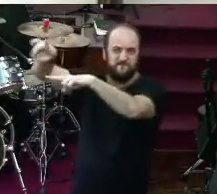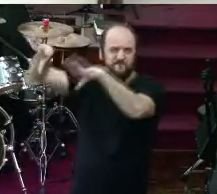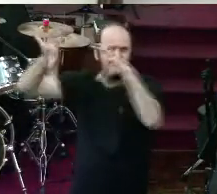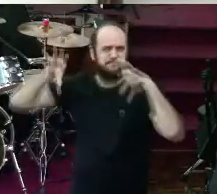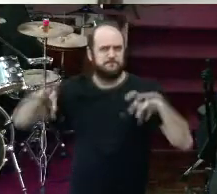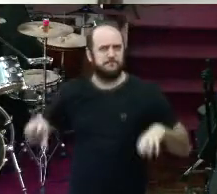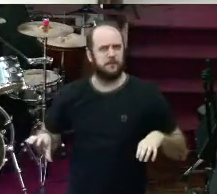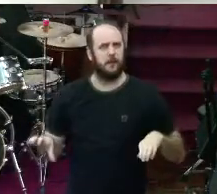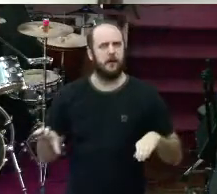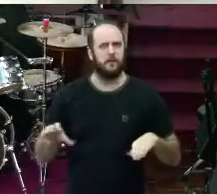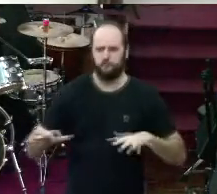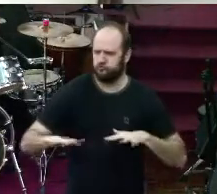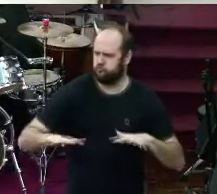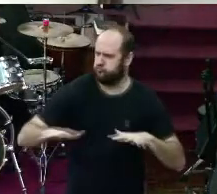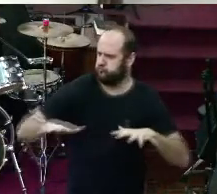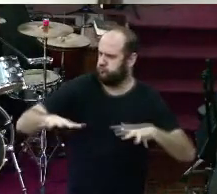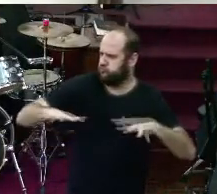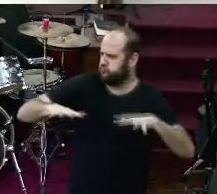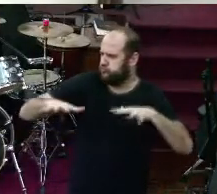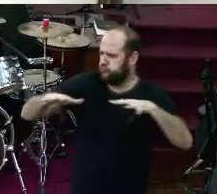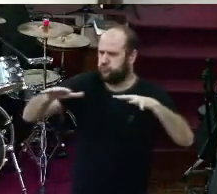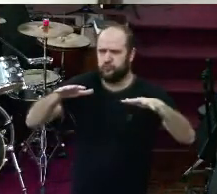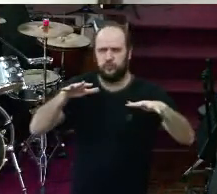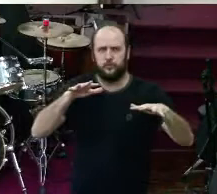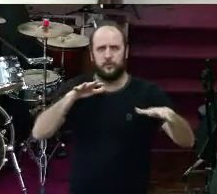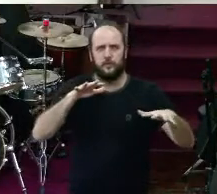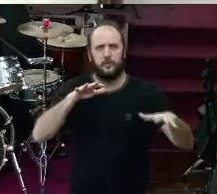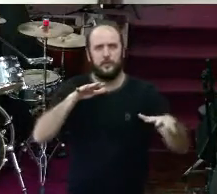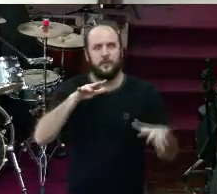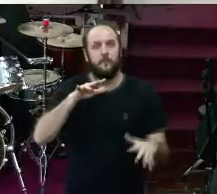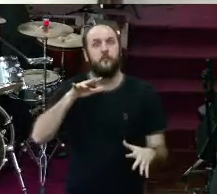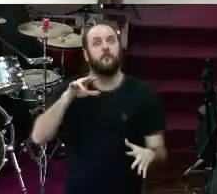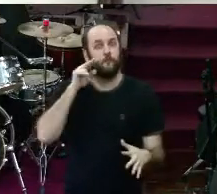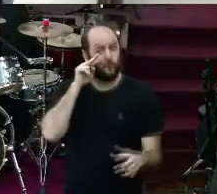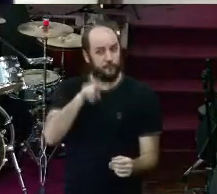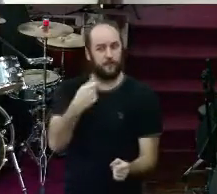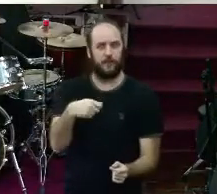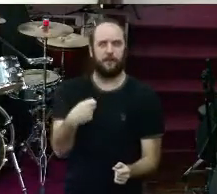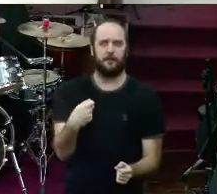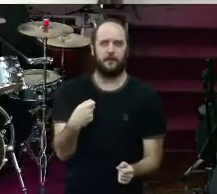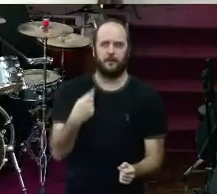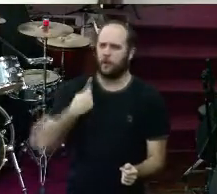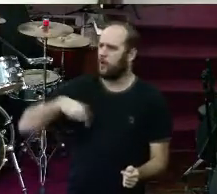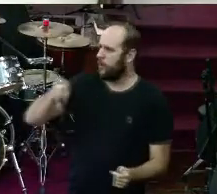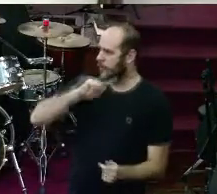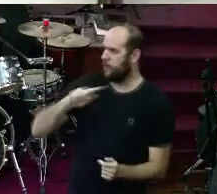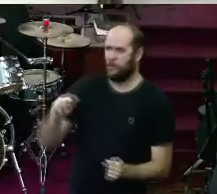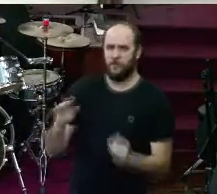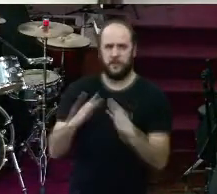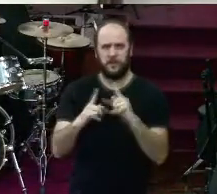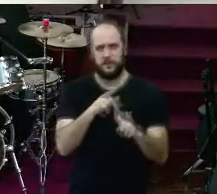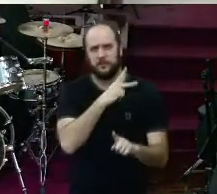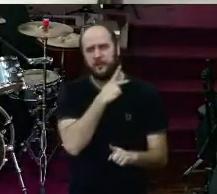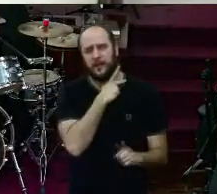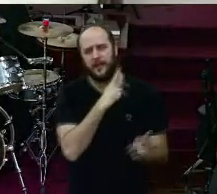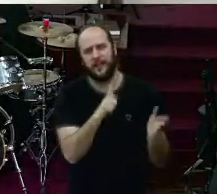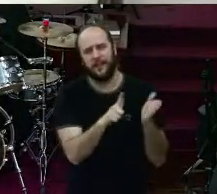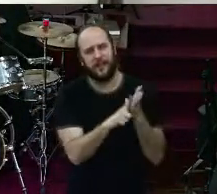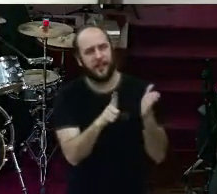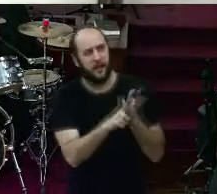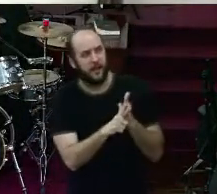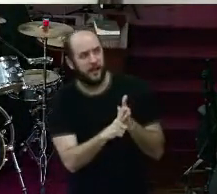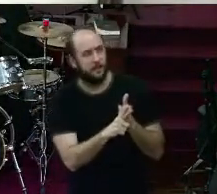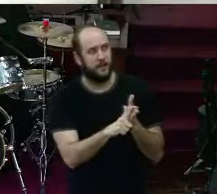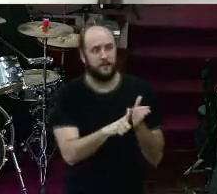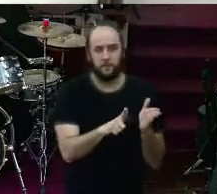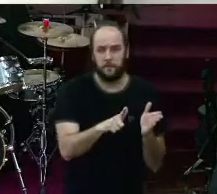perder de vista isso, irmãos. É bem verdade. Hoje, nós aqui particularmente da Igreja Presbiteriana da Lapa, tivemos